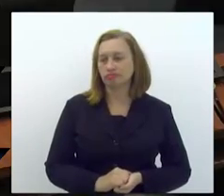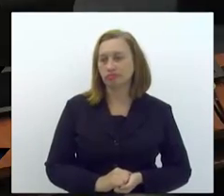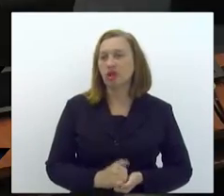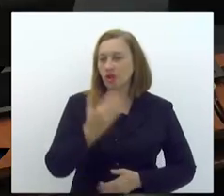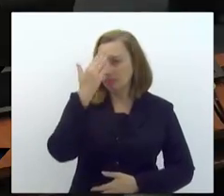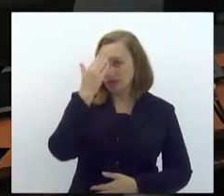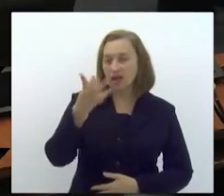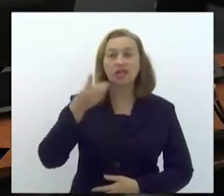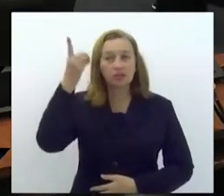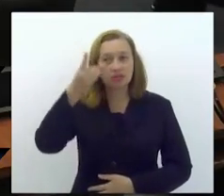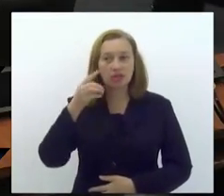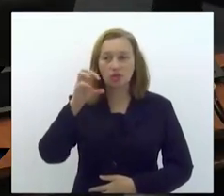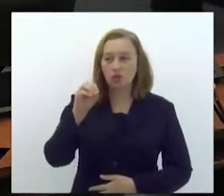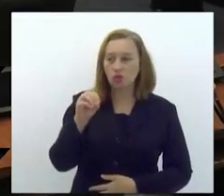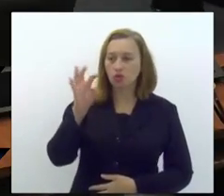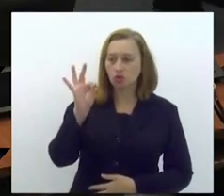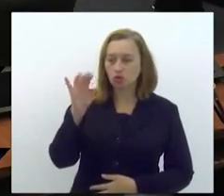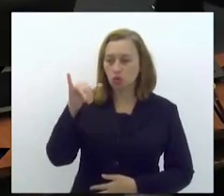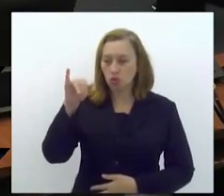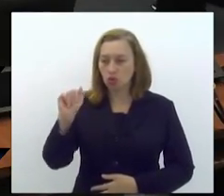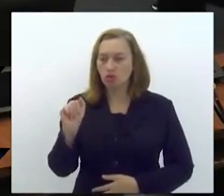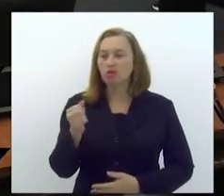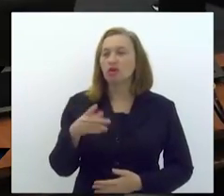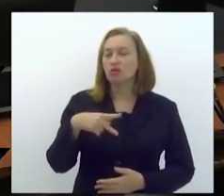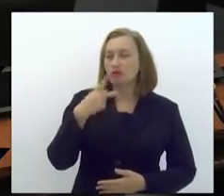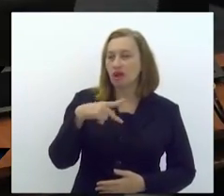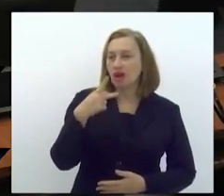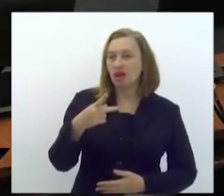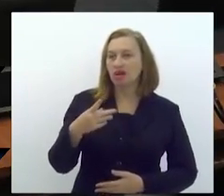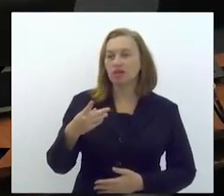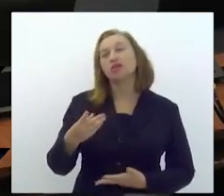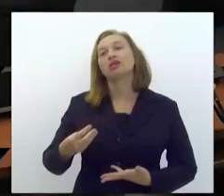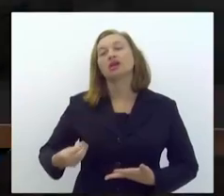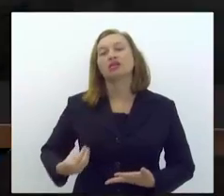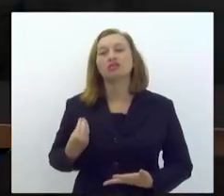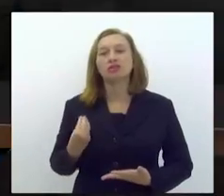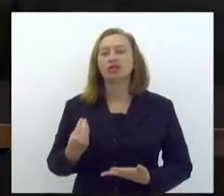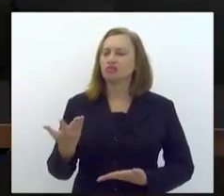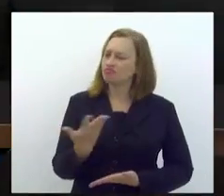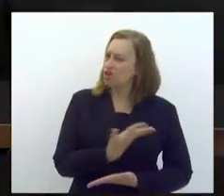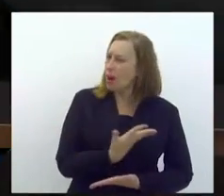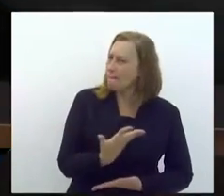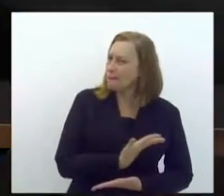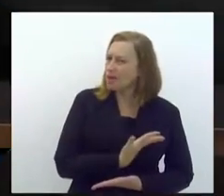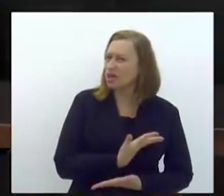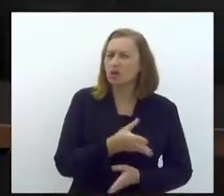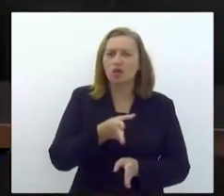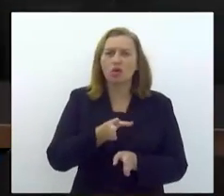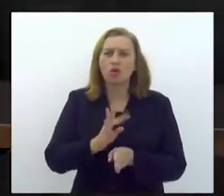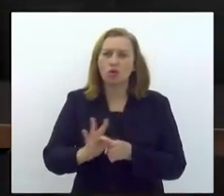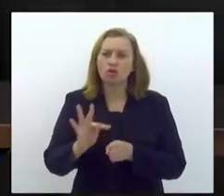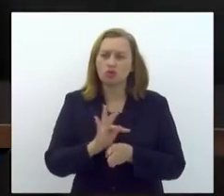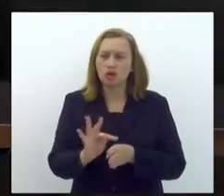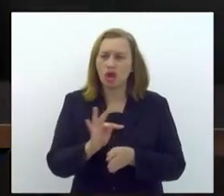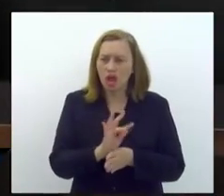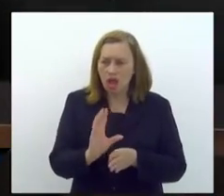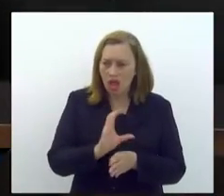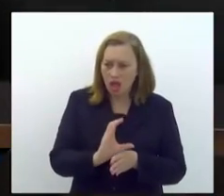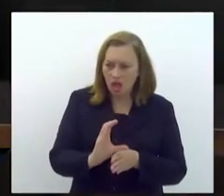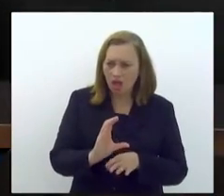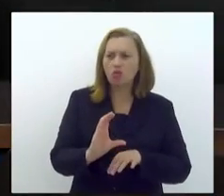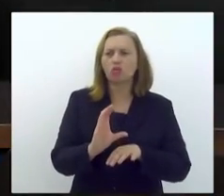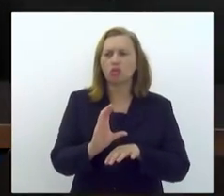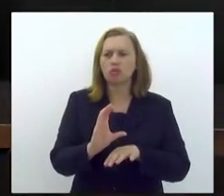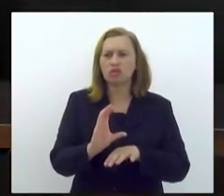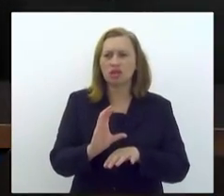Obrigado Deputado Antônio gostaria de registrar a presença do meu grande amigo Conselheiro Tribunal de Contas do Estado vice-presidente